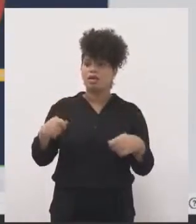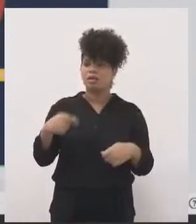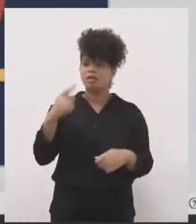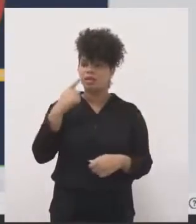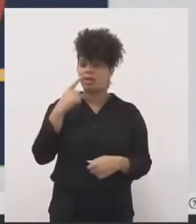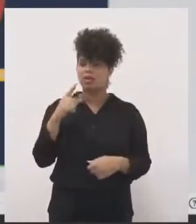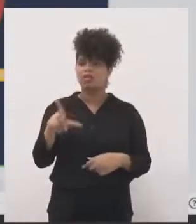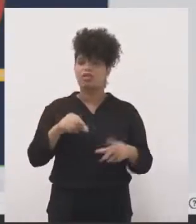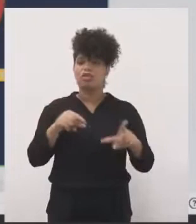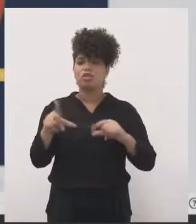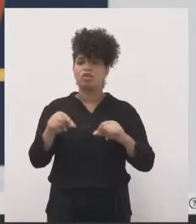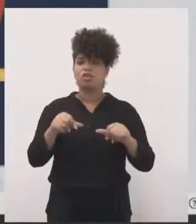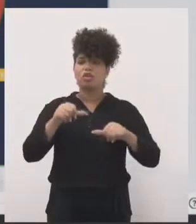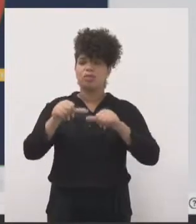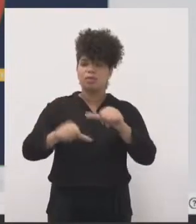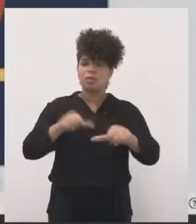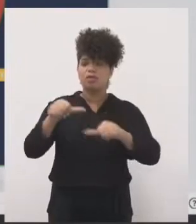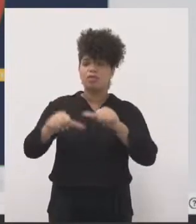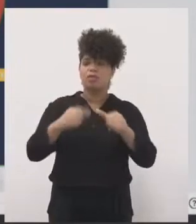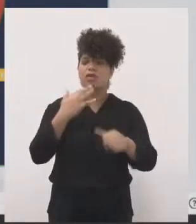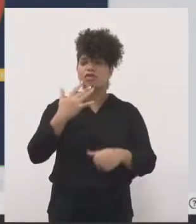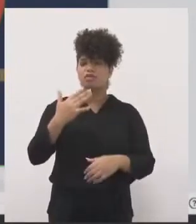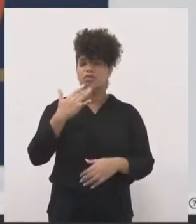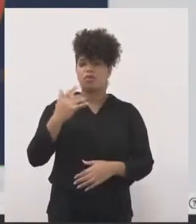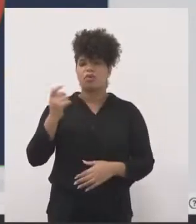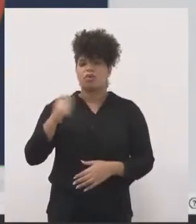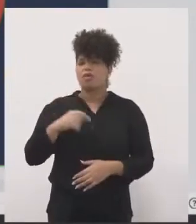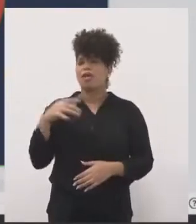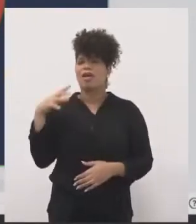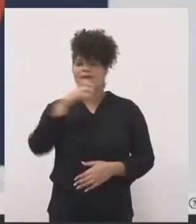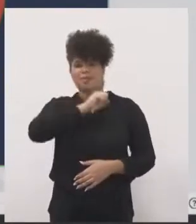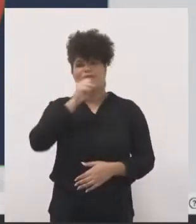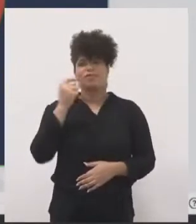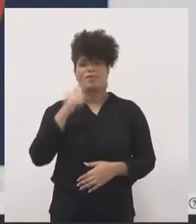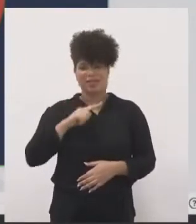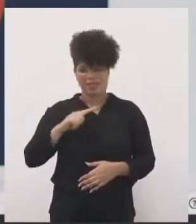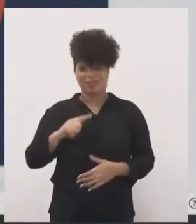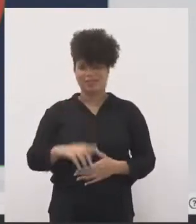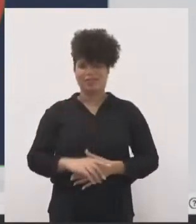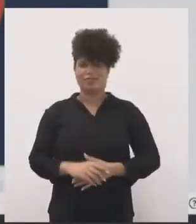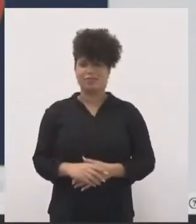simplesmente clicar e trocar todas as cores de uma vez como um passe de mágica.